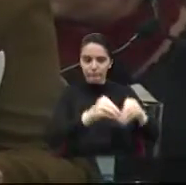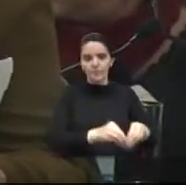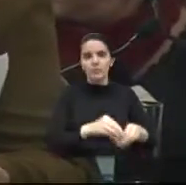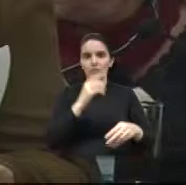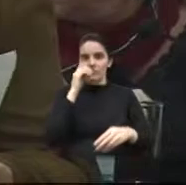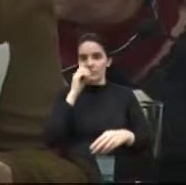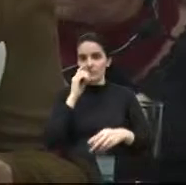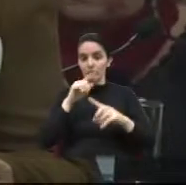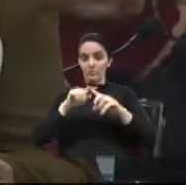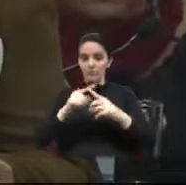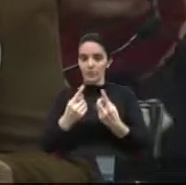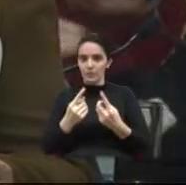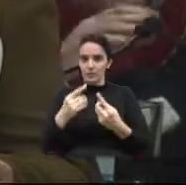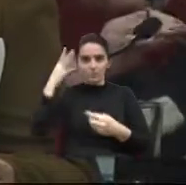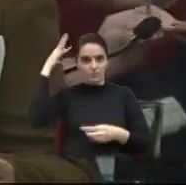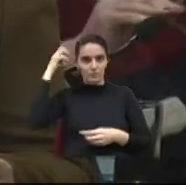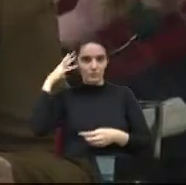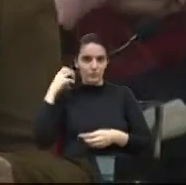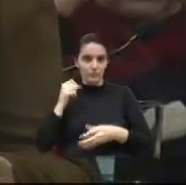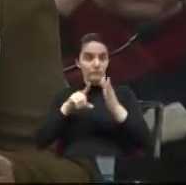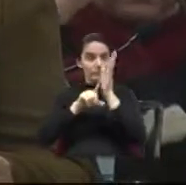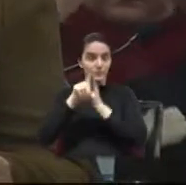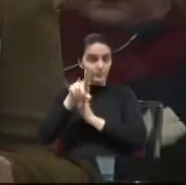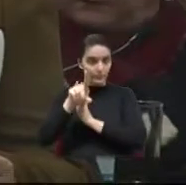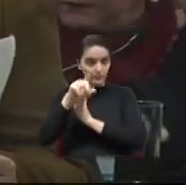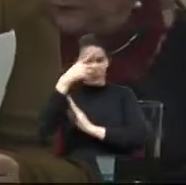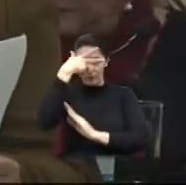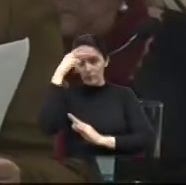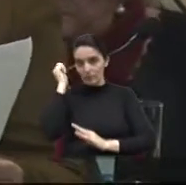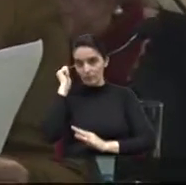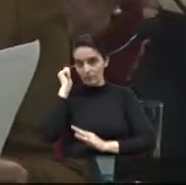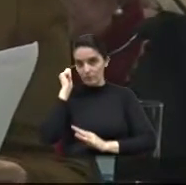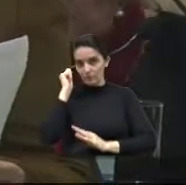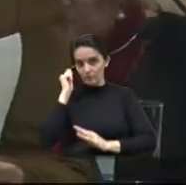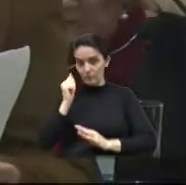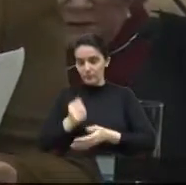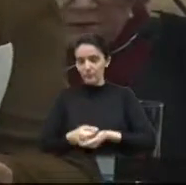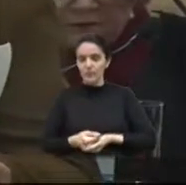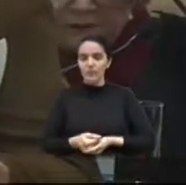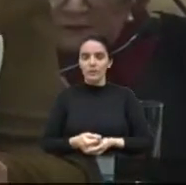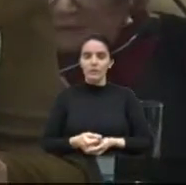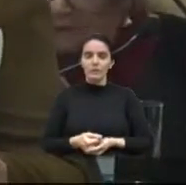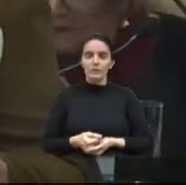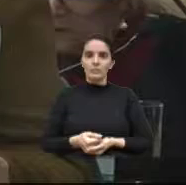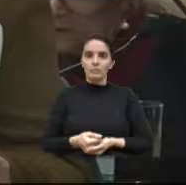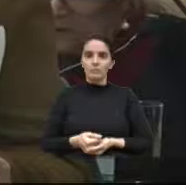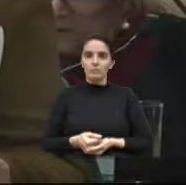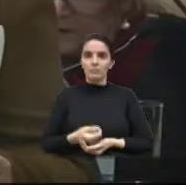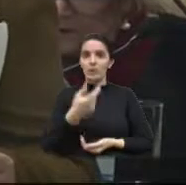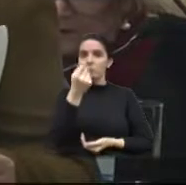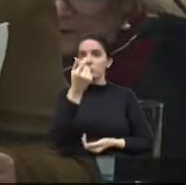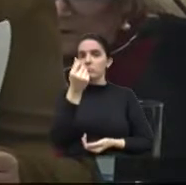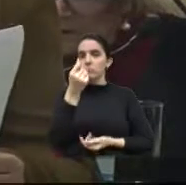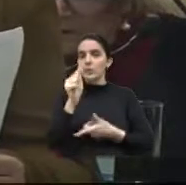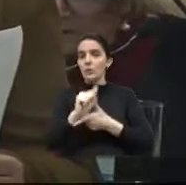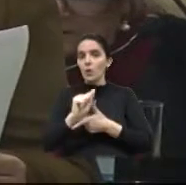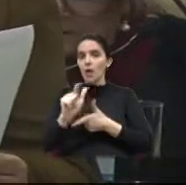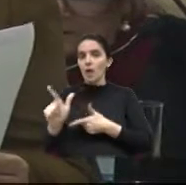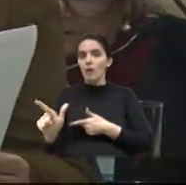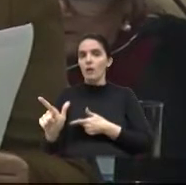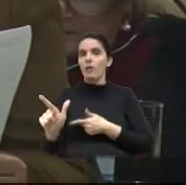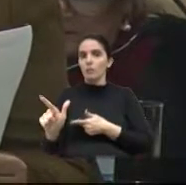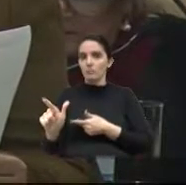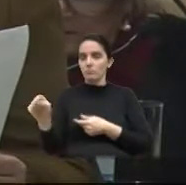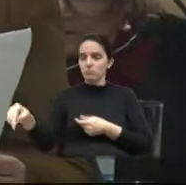requerimento eu fiz com a intenção de saber qual o valor do aluguel. Qual o valor